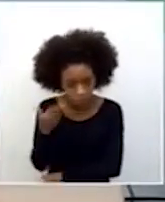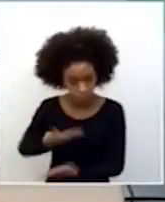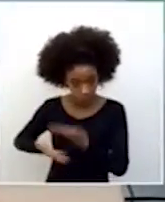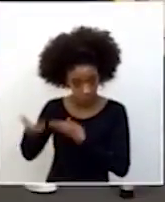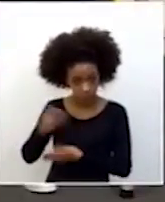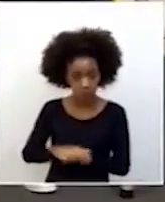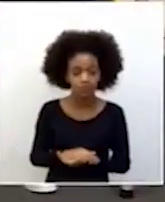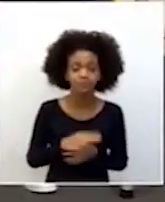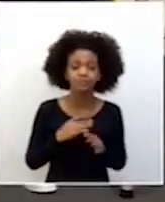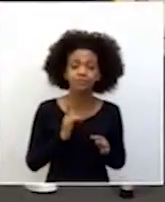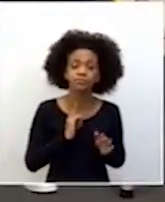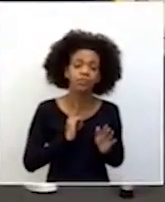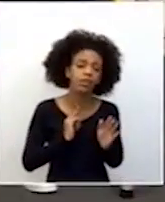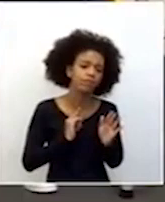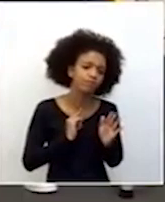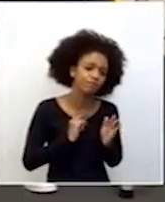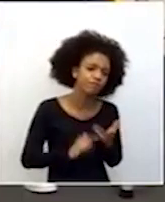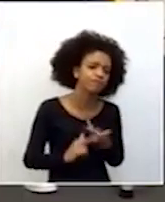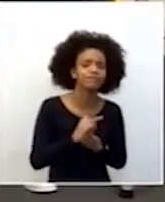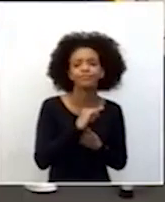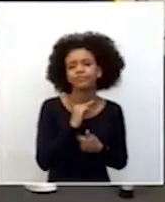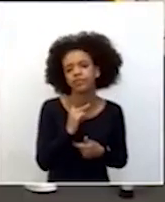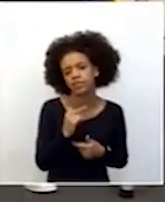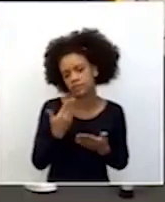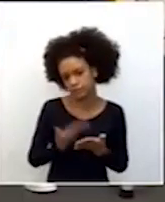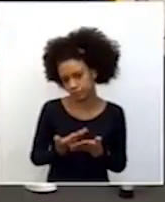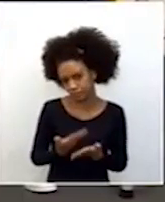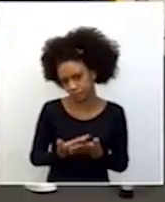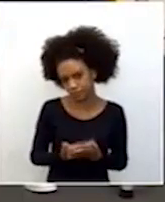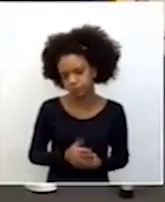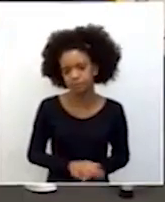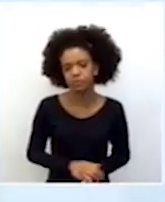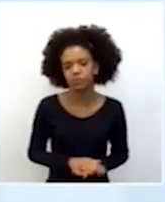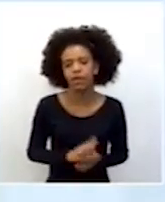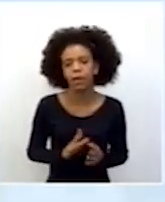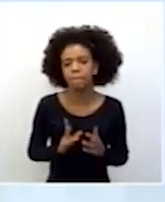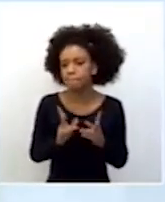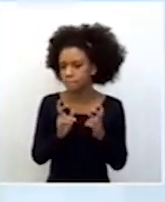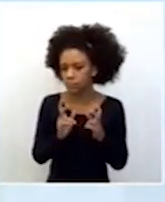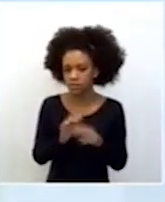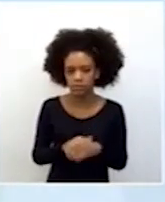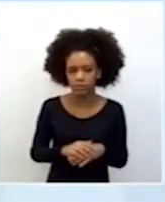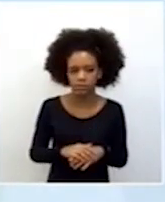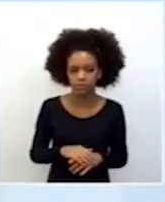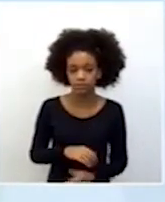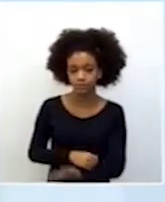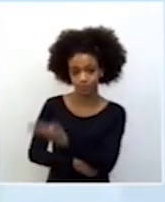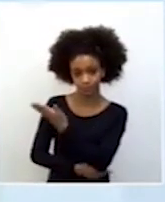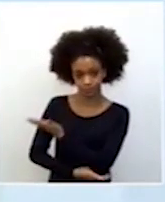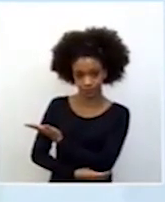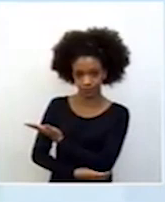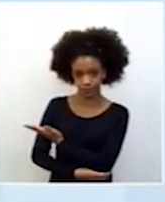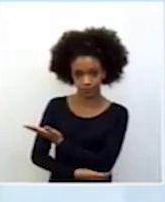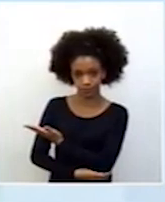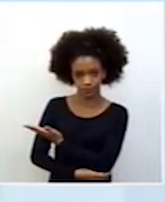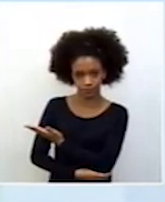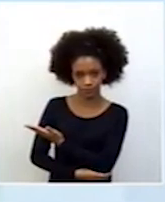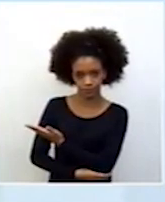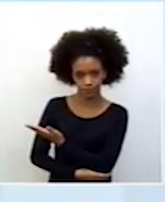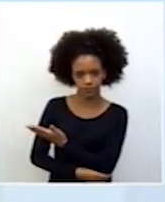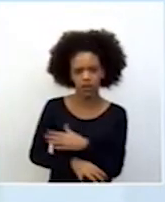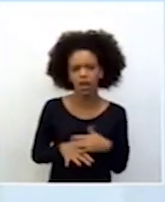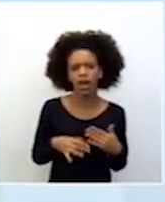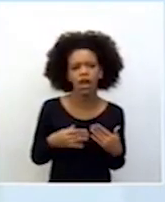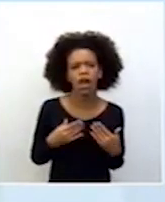Há várias características que a gente vai estudar, mas, olha, observe esta charge. Qual